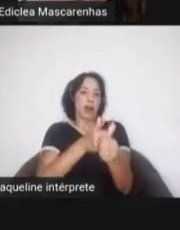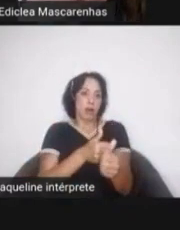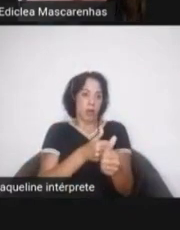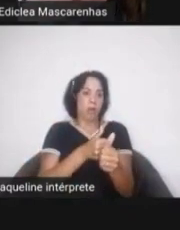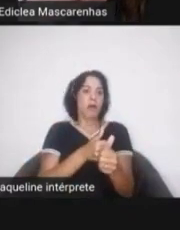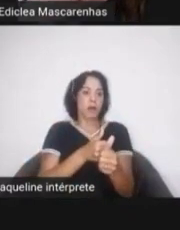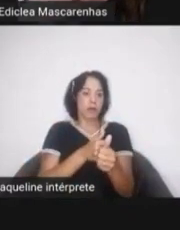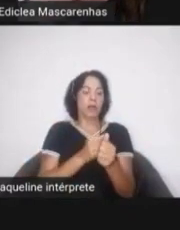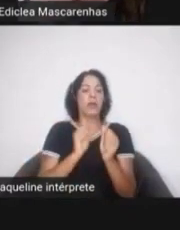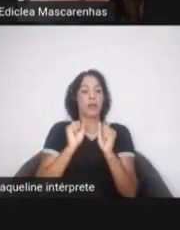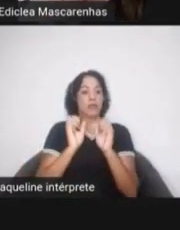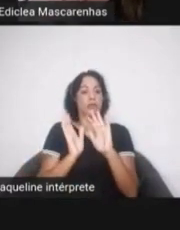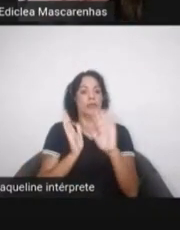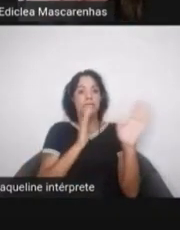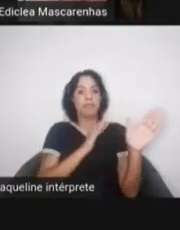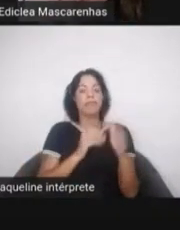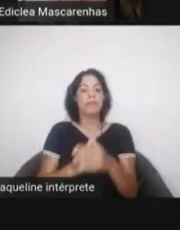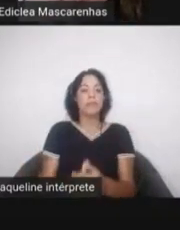Pode passar.